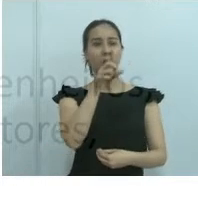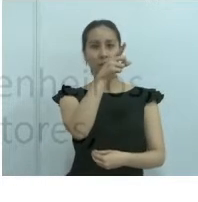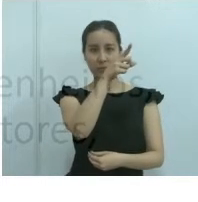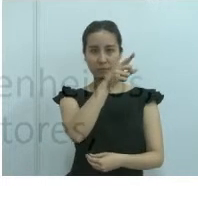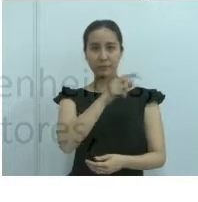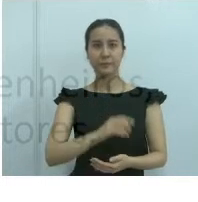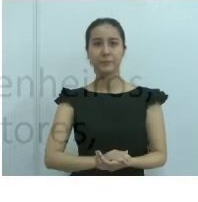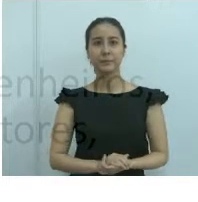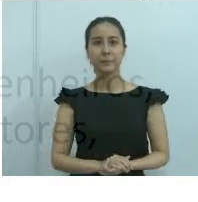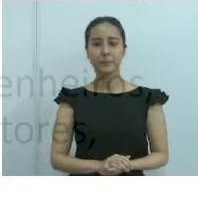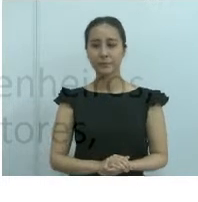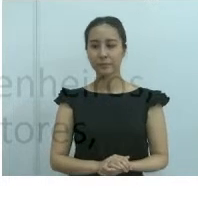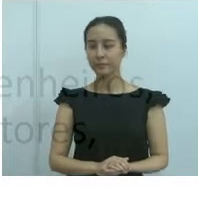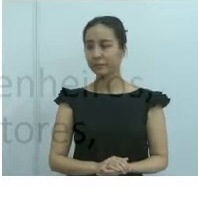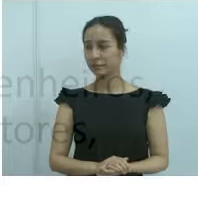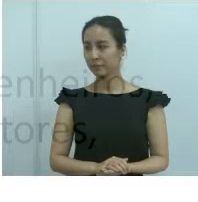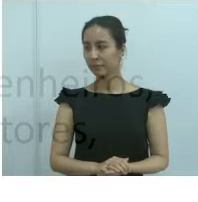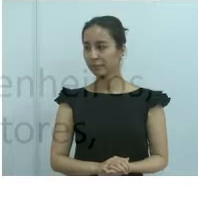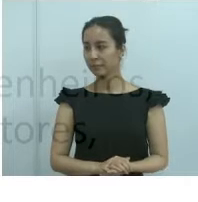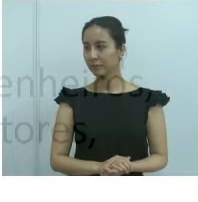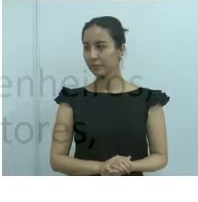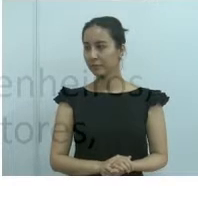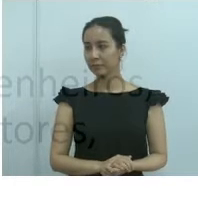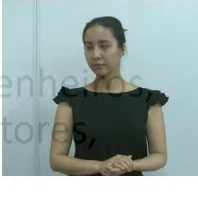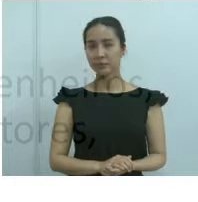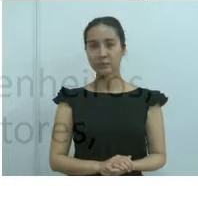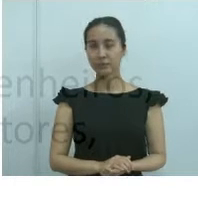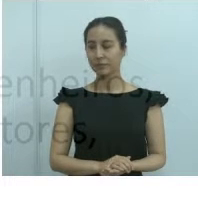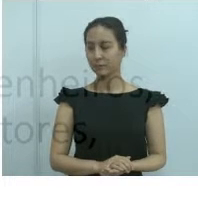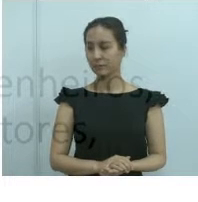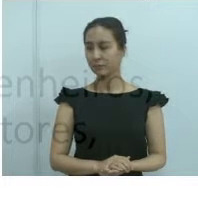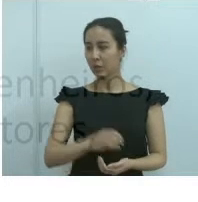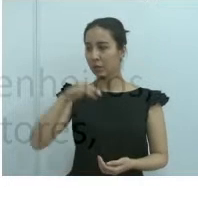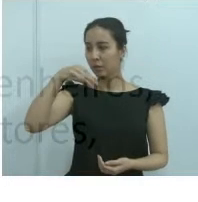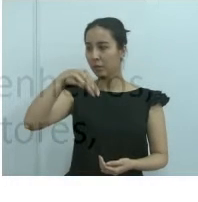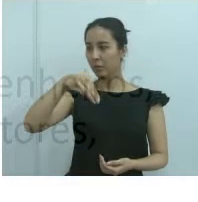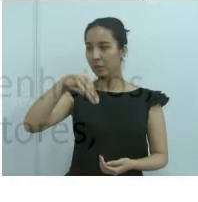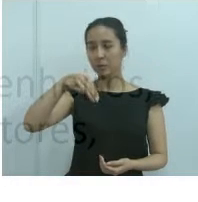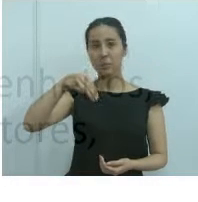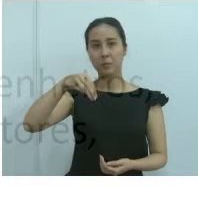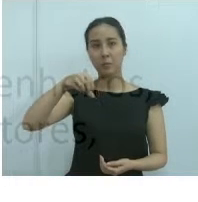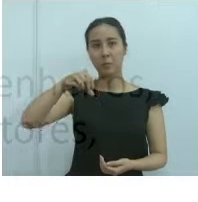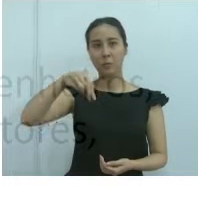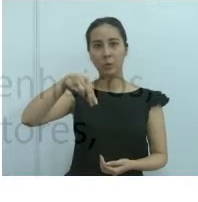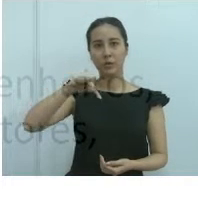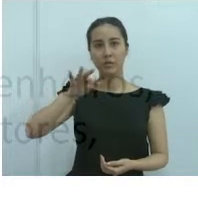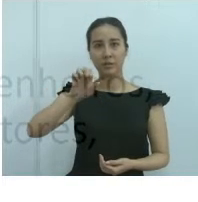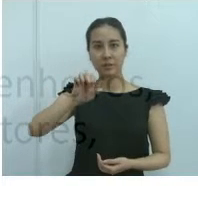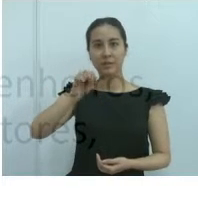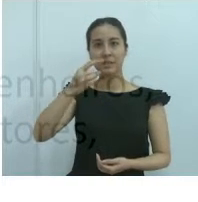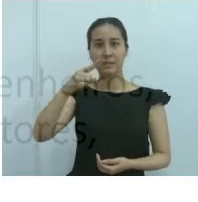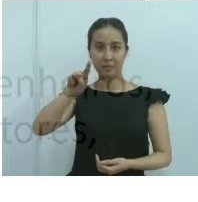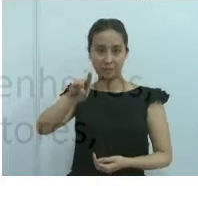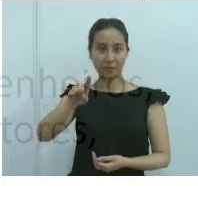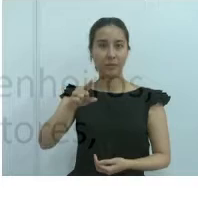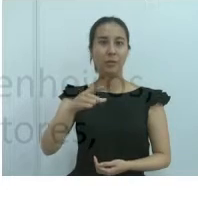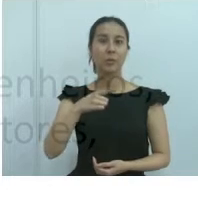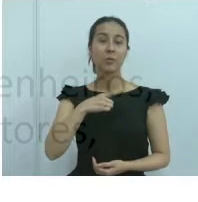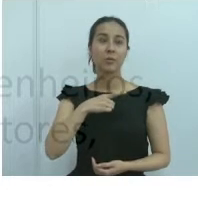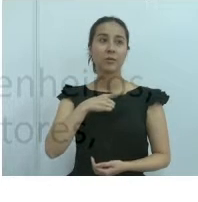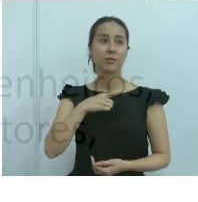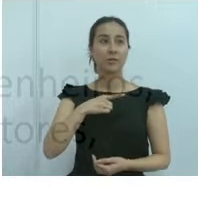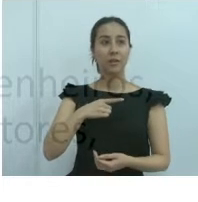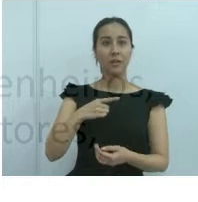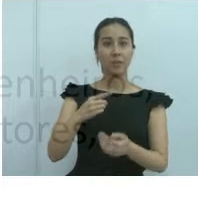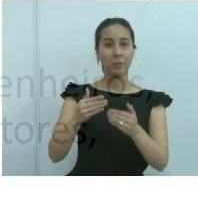buscaram comércio o trabalho remunerado monte sião só foi ter um ginásio nelza airton 8ª série